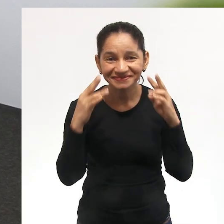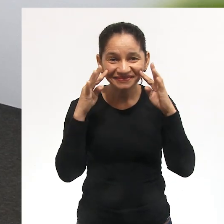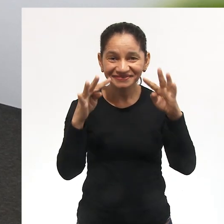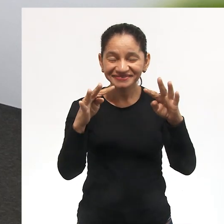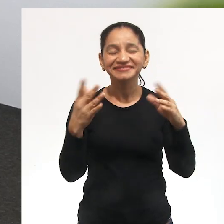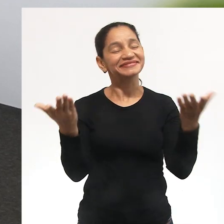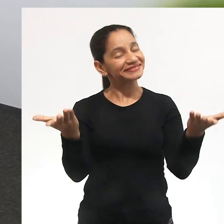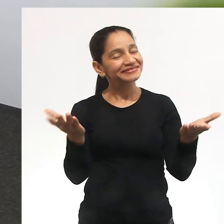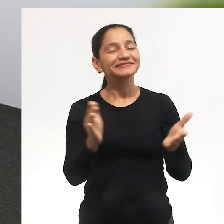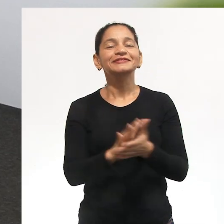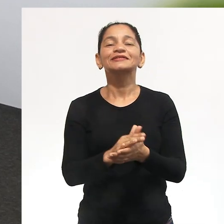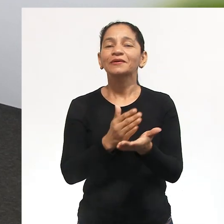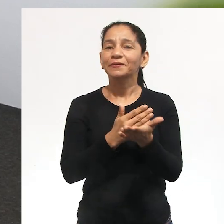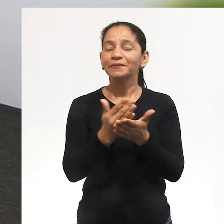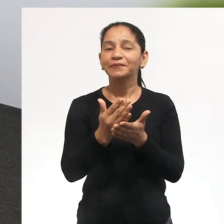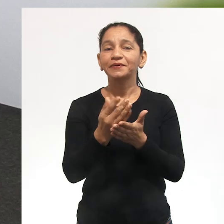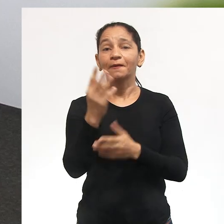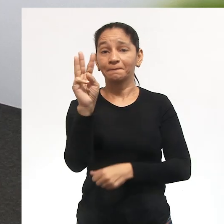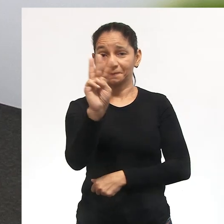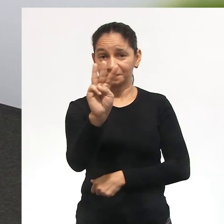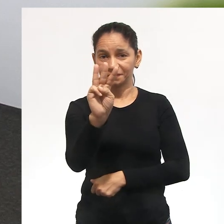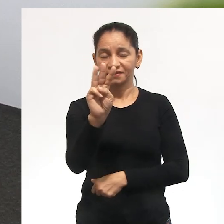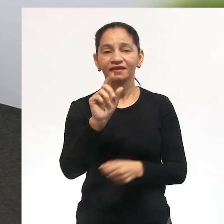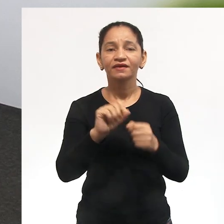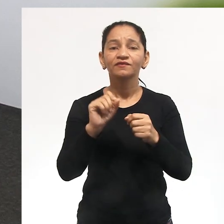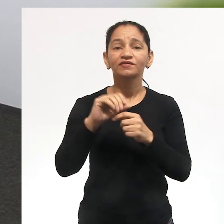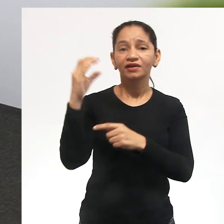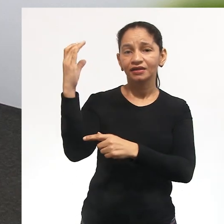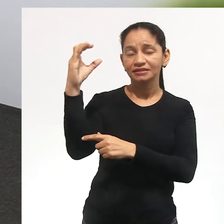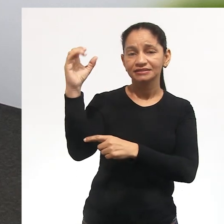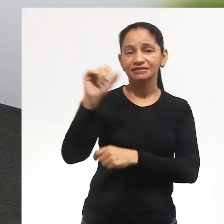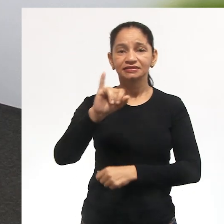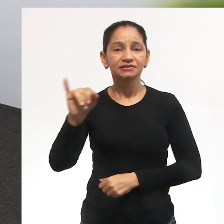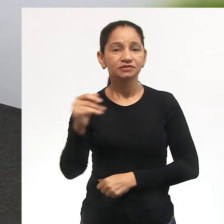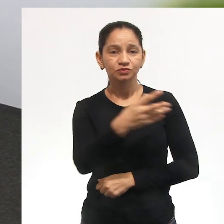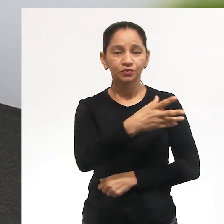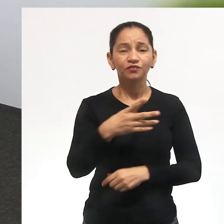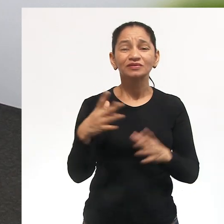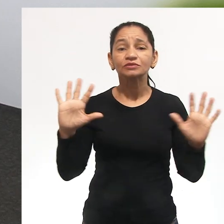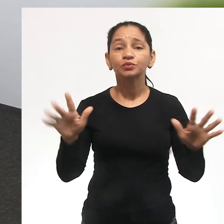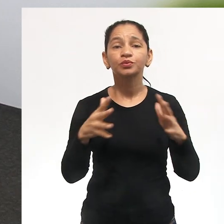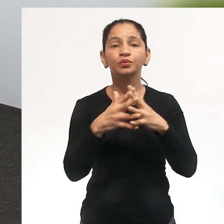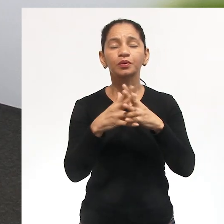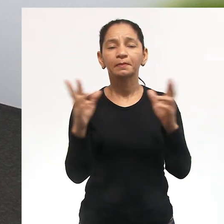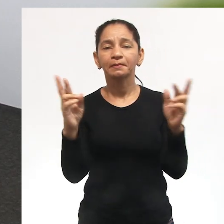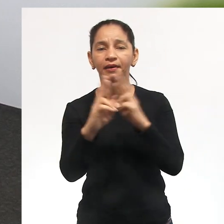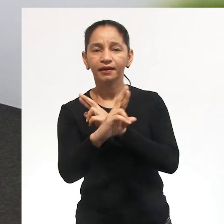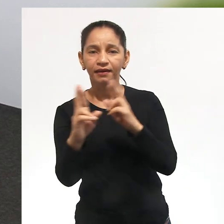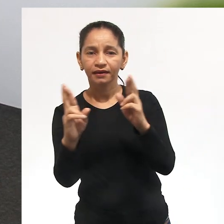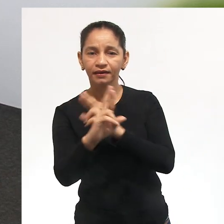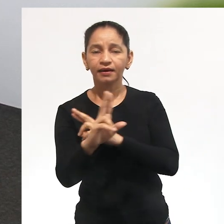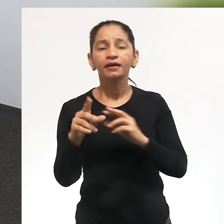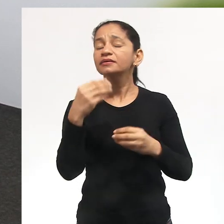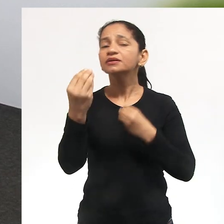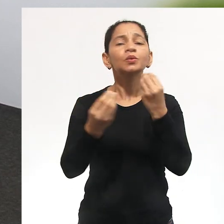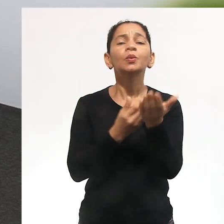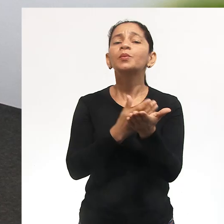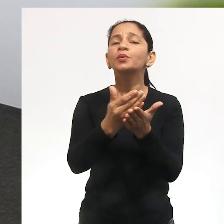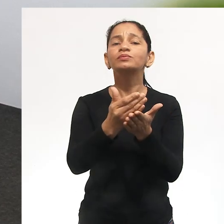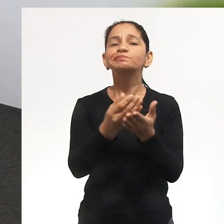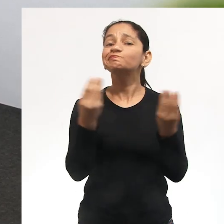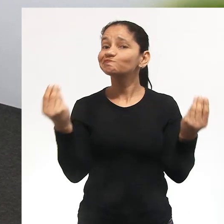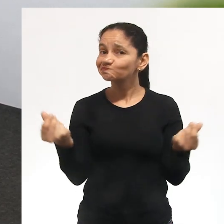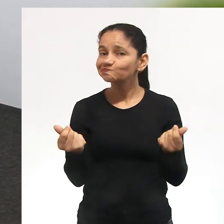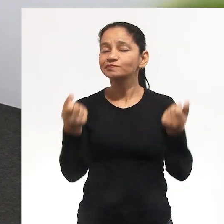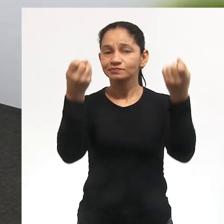A aula de hoje, aula 3, nós vamos falar da ciência contemporânea e a complexidade. Para iniciar a